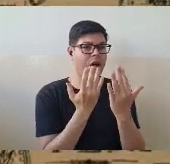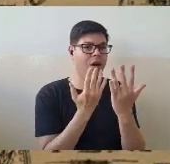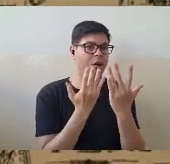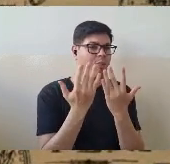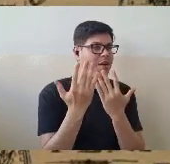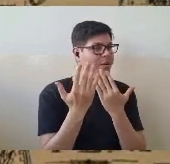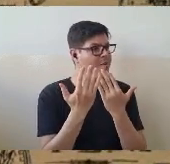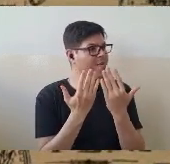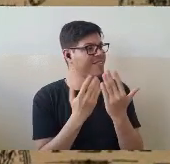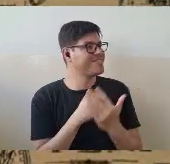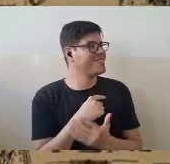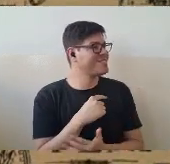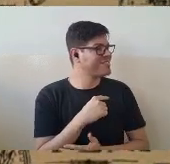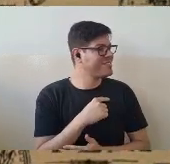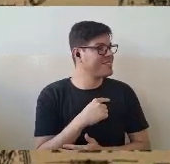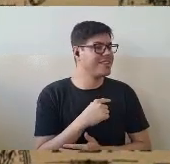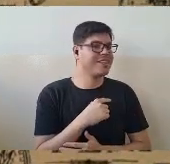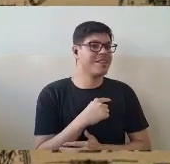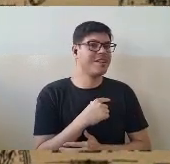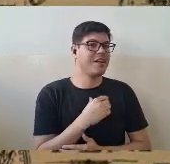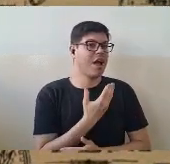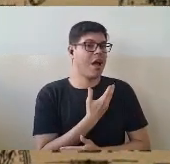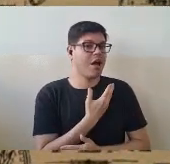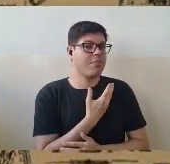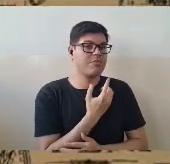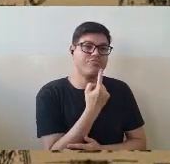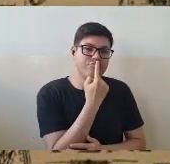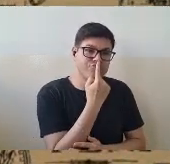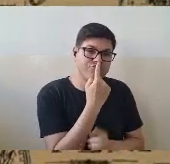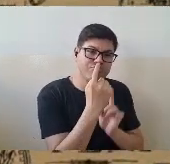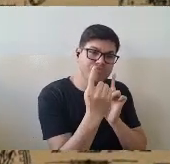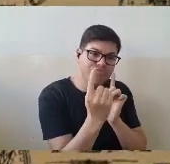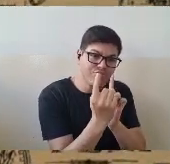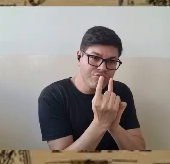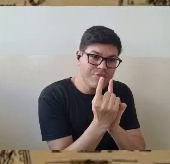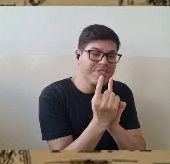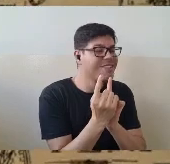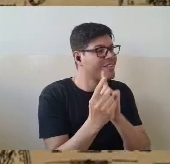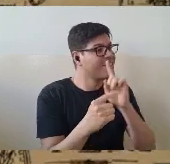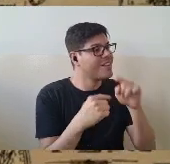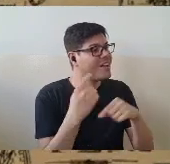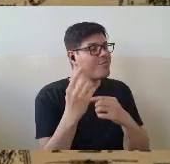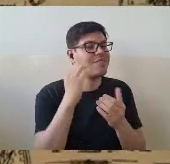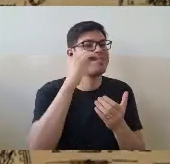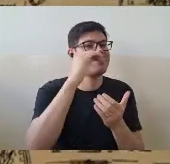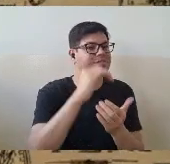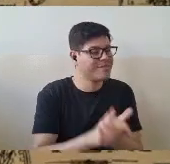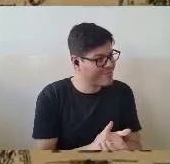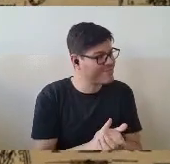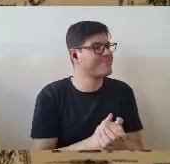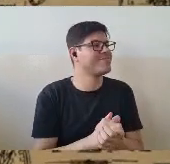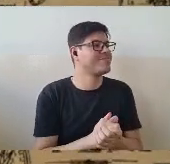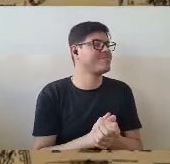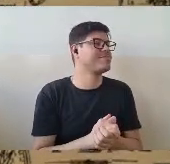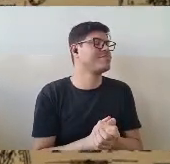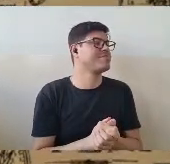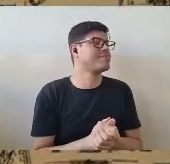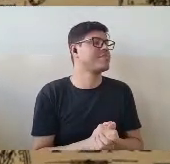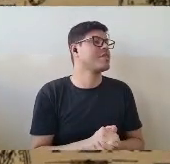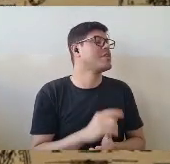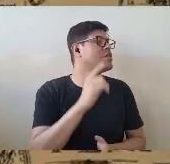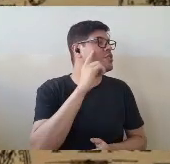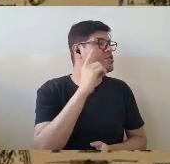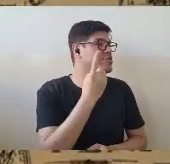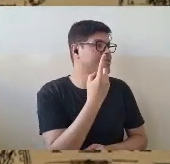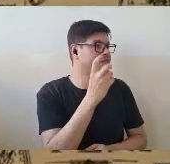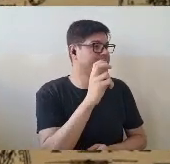acabamos estreitando essa amizade. E, graças a Casamento. Deus, demos muito certo. Vamos fazer, dia 15 de março, 50 anos de casados. Que